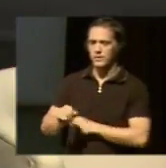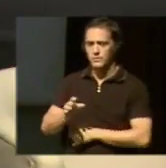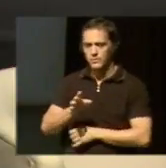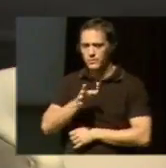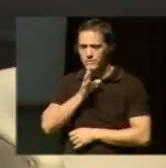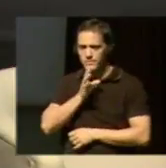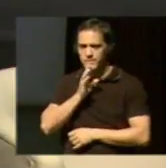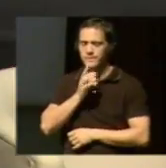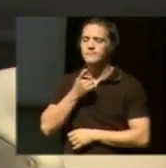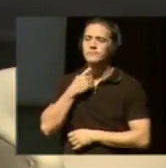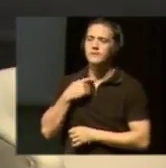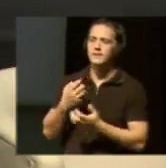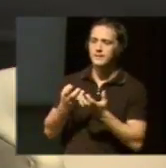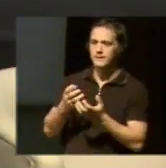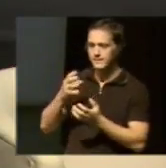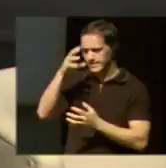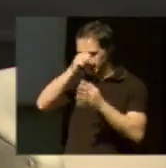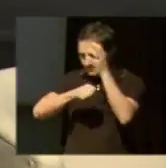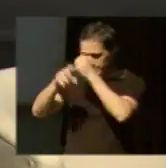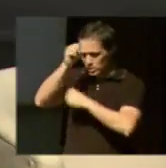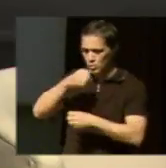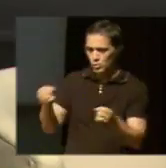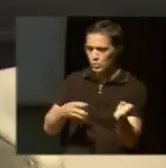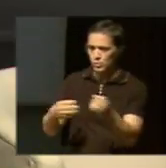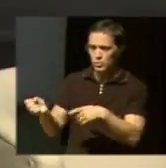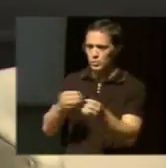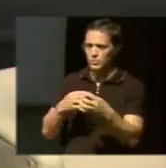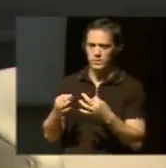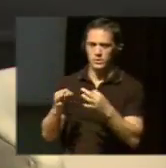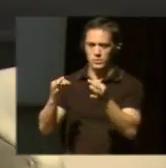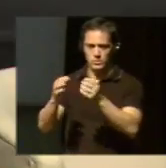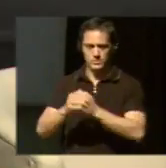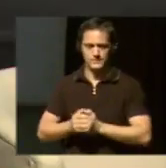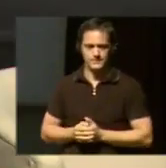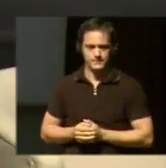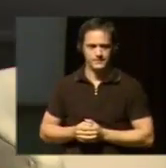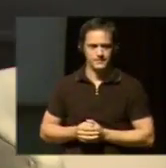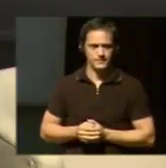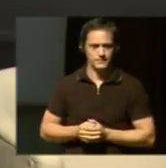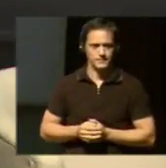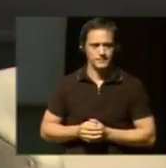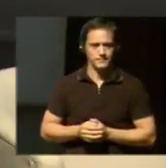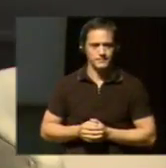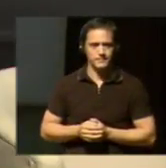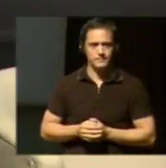voltaram a ganhar vontade de assimilar novas tecnologias e aparelhos.